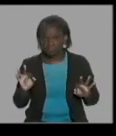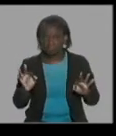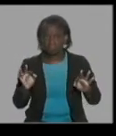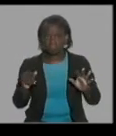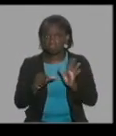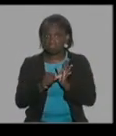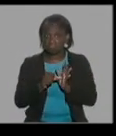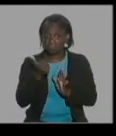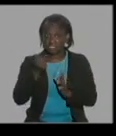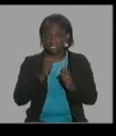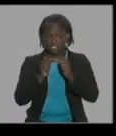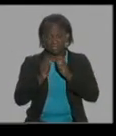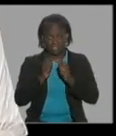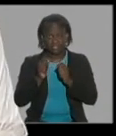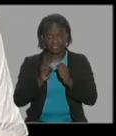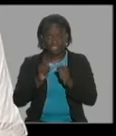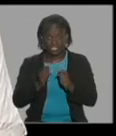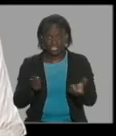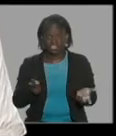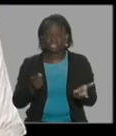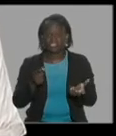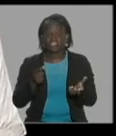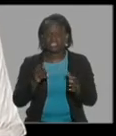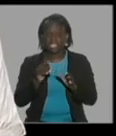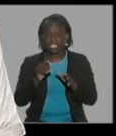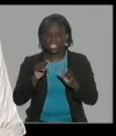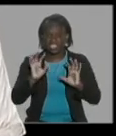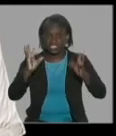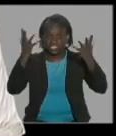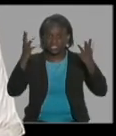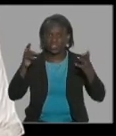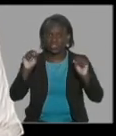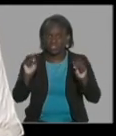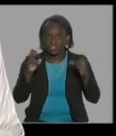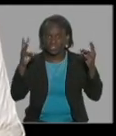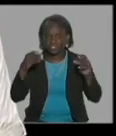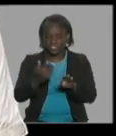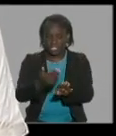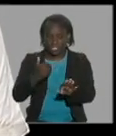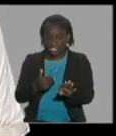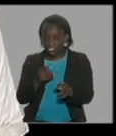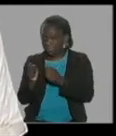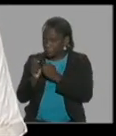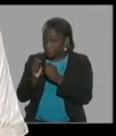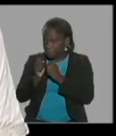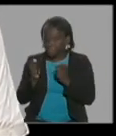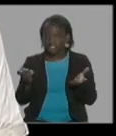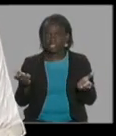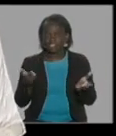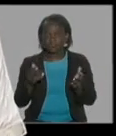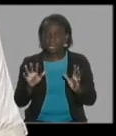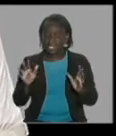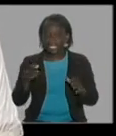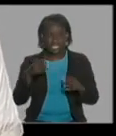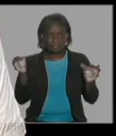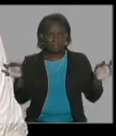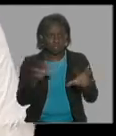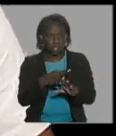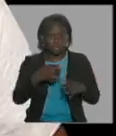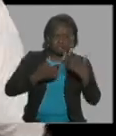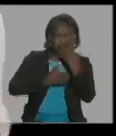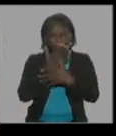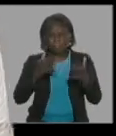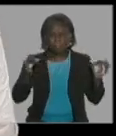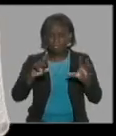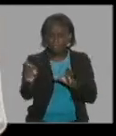foi ótimo. Foi essa primeira entrevista que a gente fez, que foi no backstage do show dele. Foi muito explosivo, que ele tinha acabado de sair